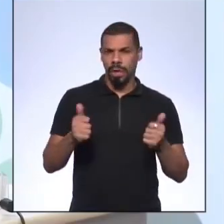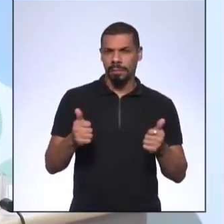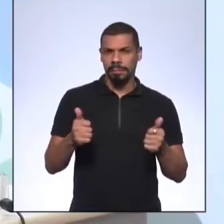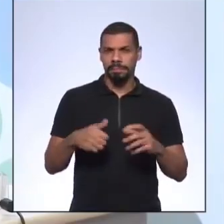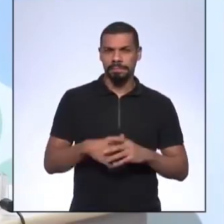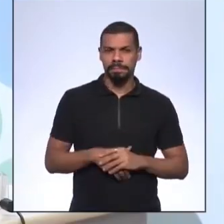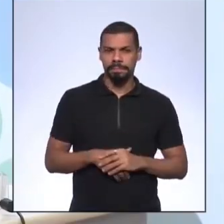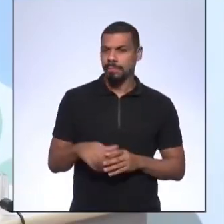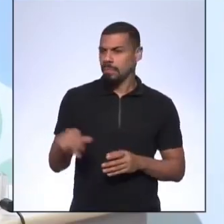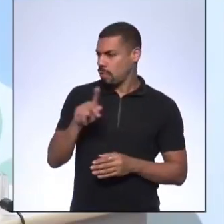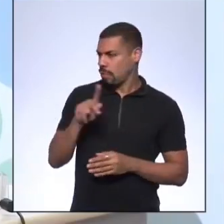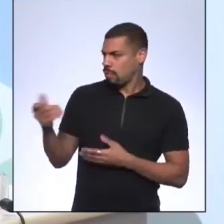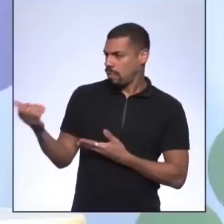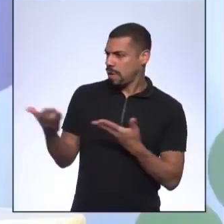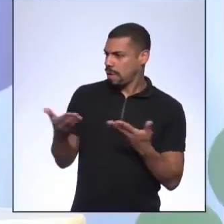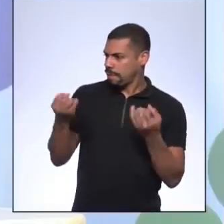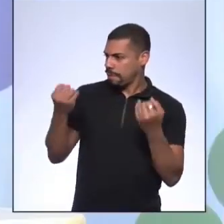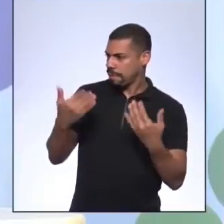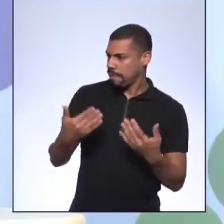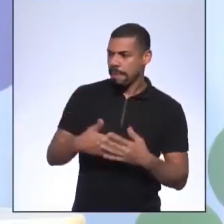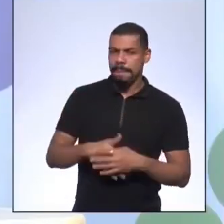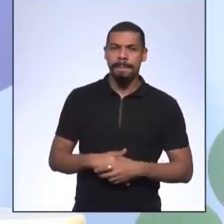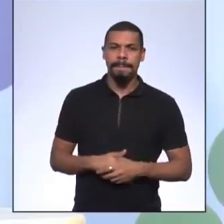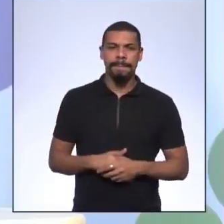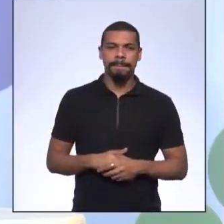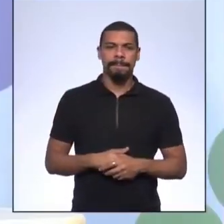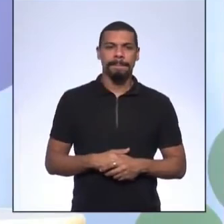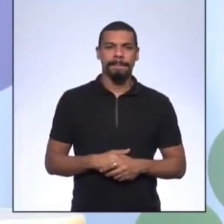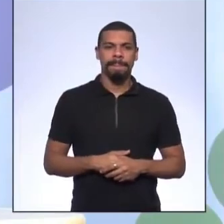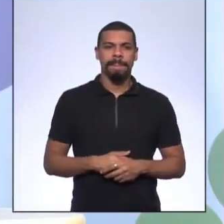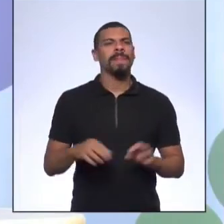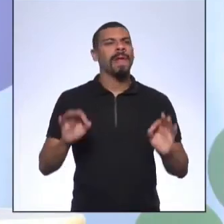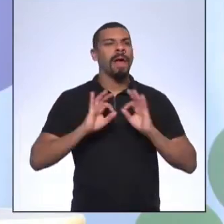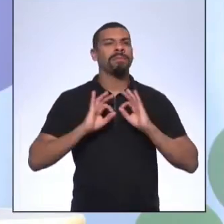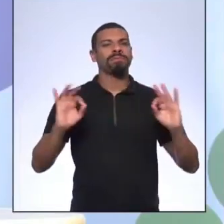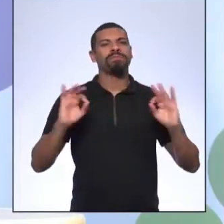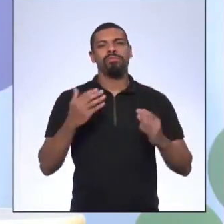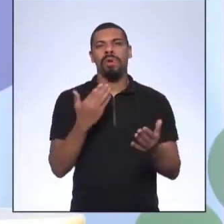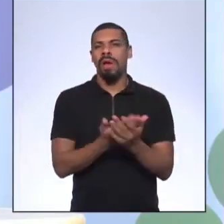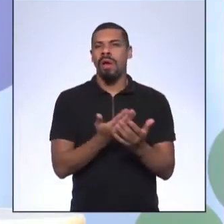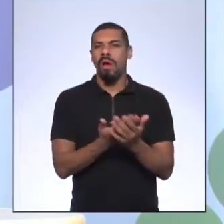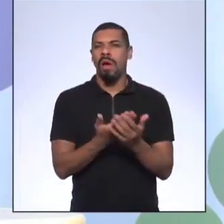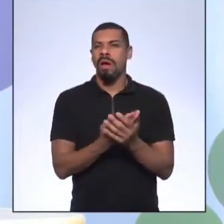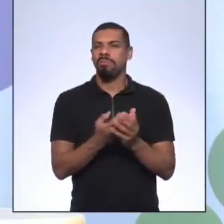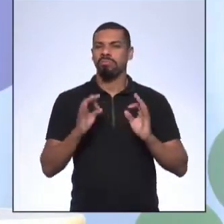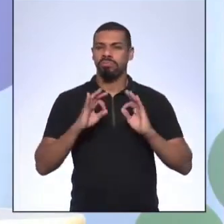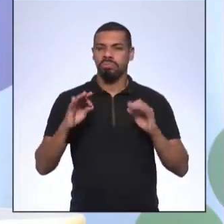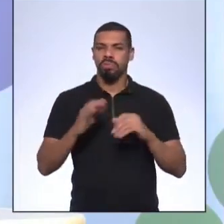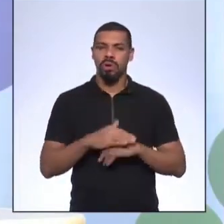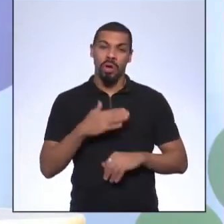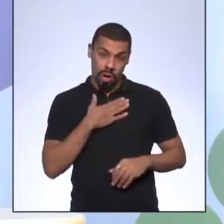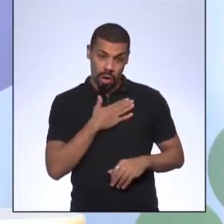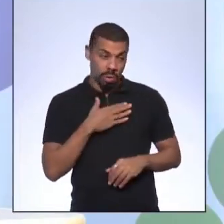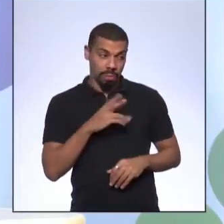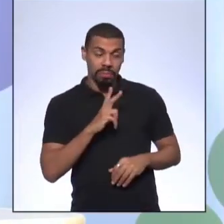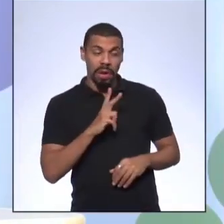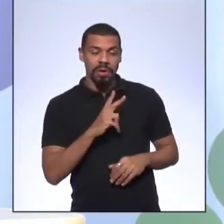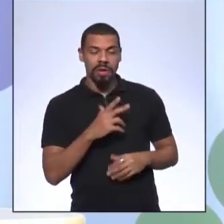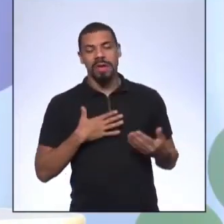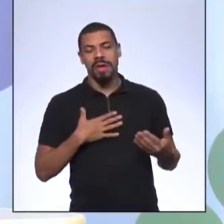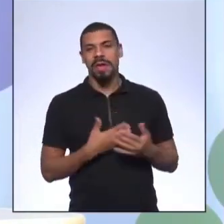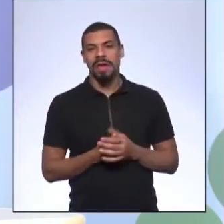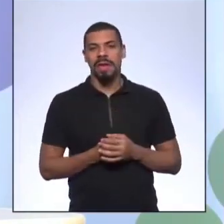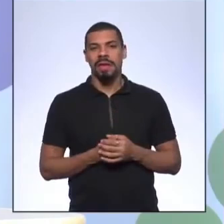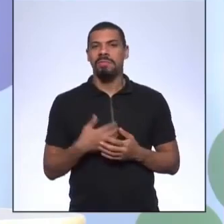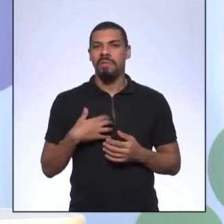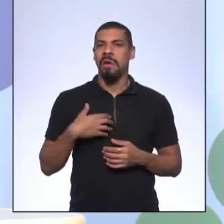pessoal? Professor Carlos, quer comentar alguma coisa? Tá ok, tá excelente a aula, eu particularmente tô